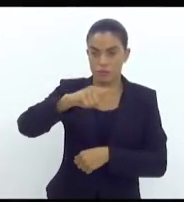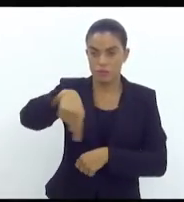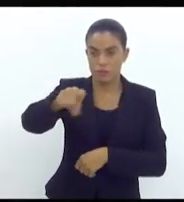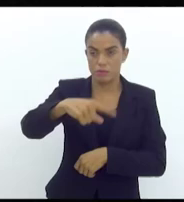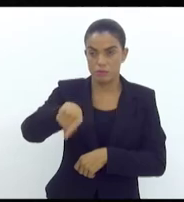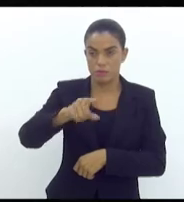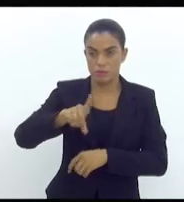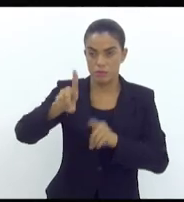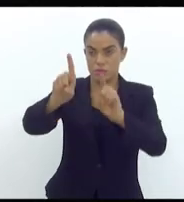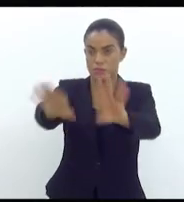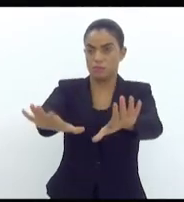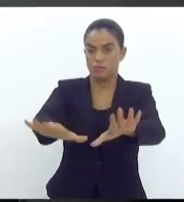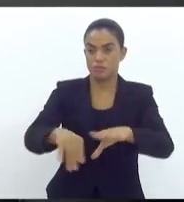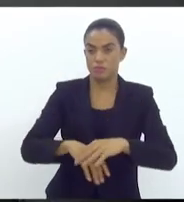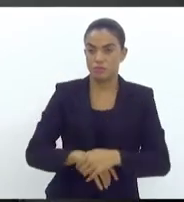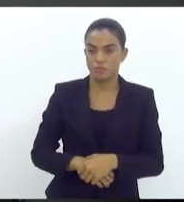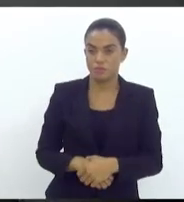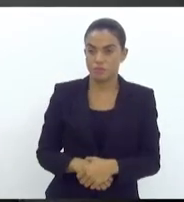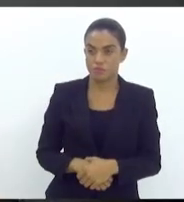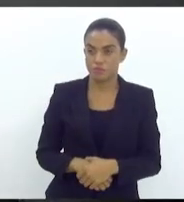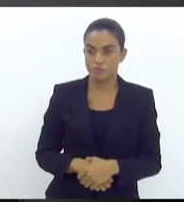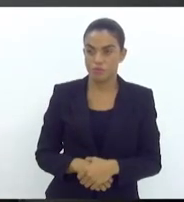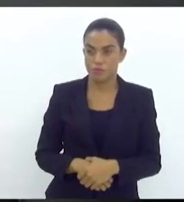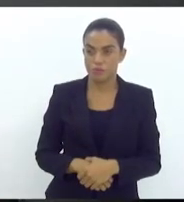que Deus os abençoe